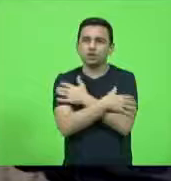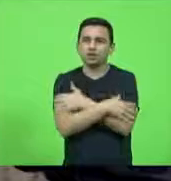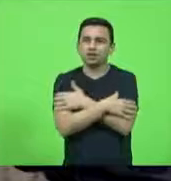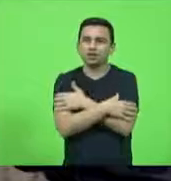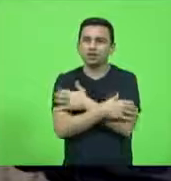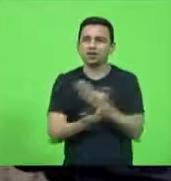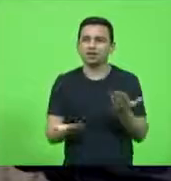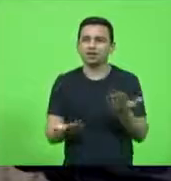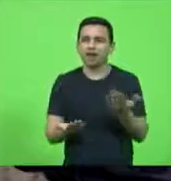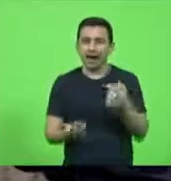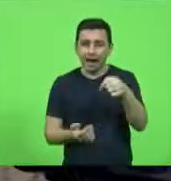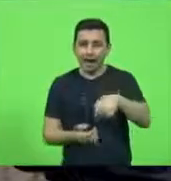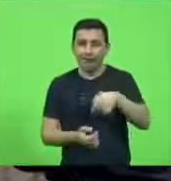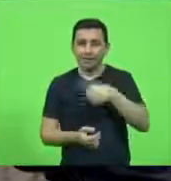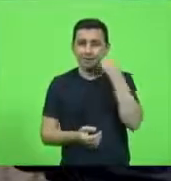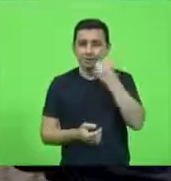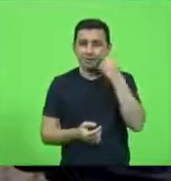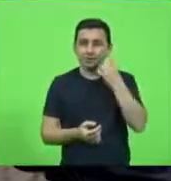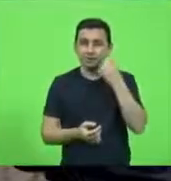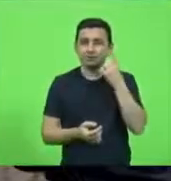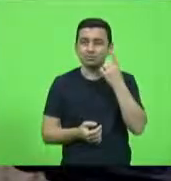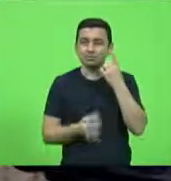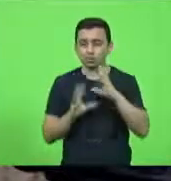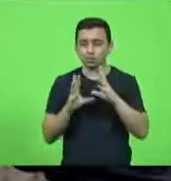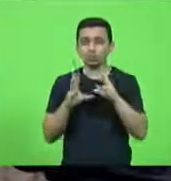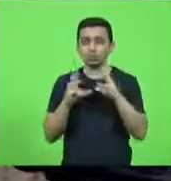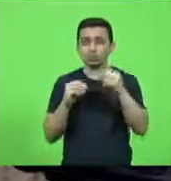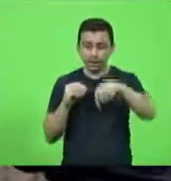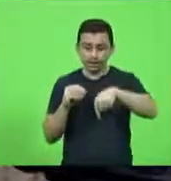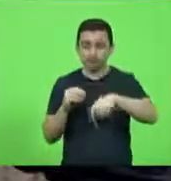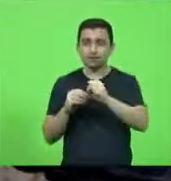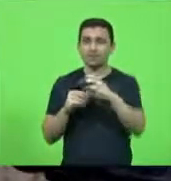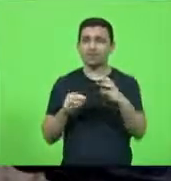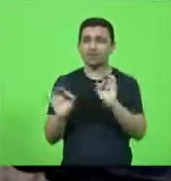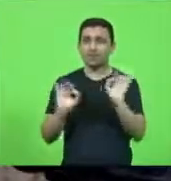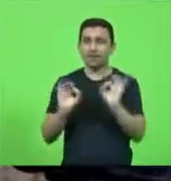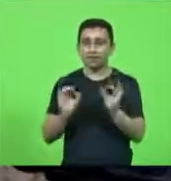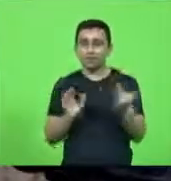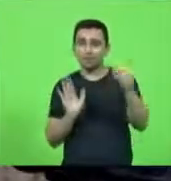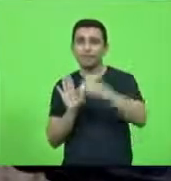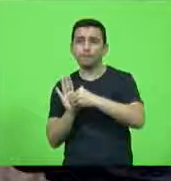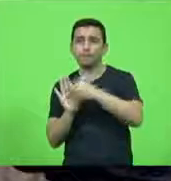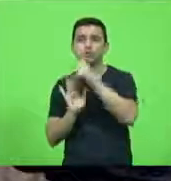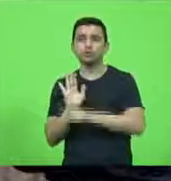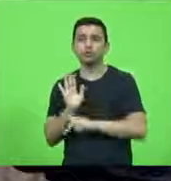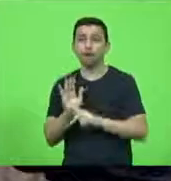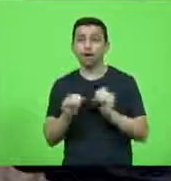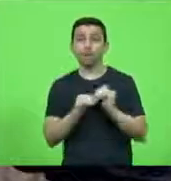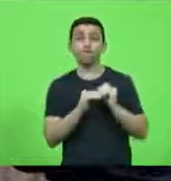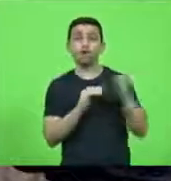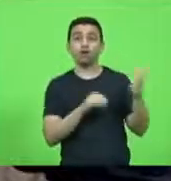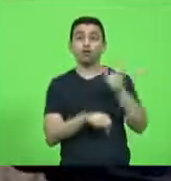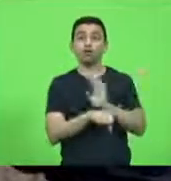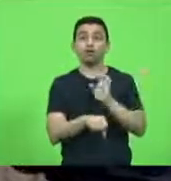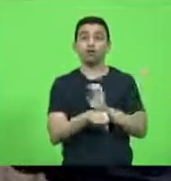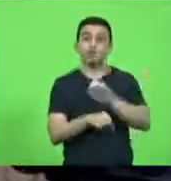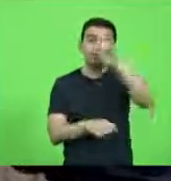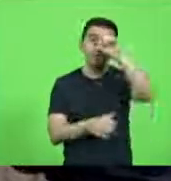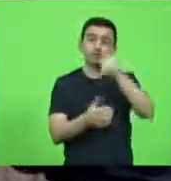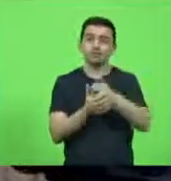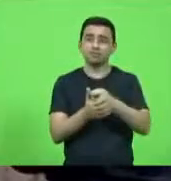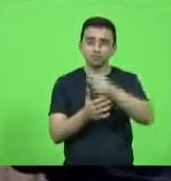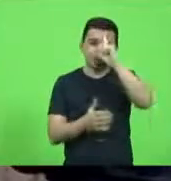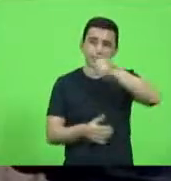Nenhum deputado catarinense estava naquele projeto de resolução, mas os deputados federais de fora do estado resolviam mandar